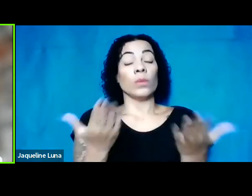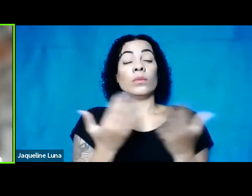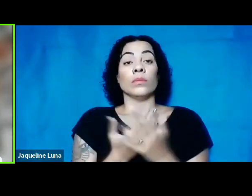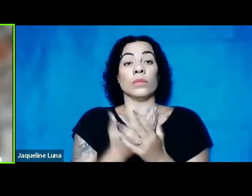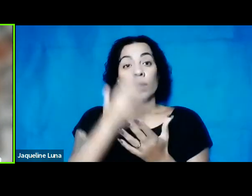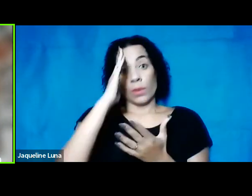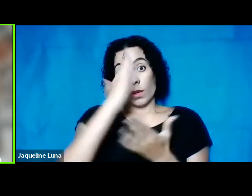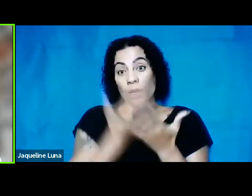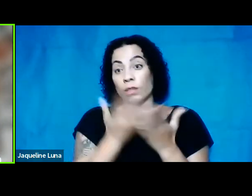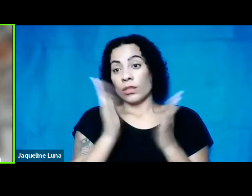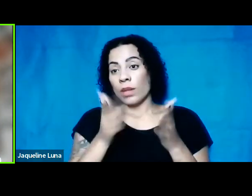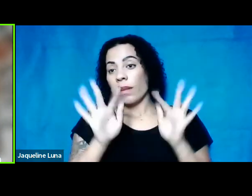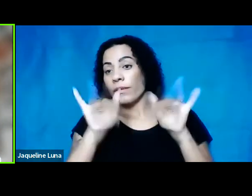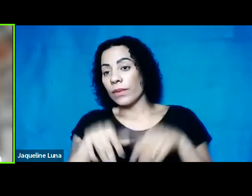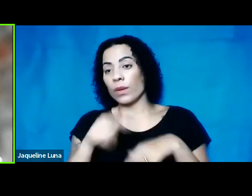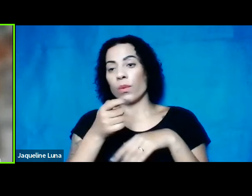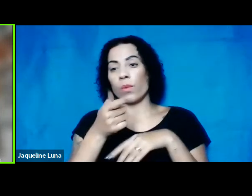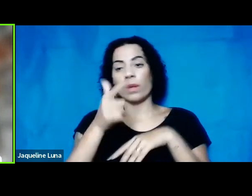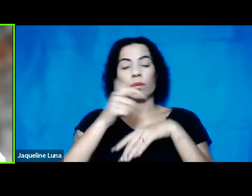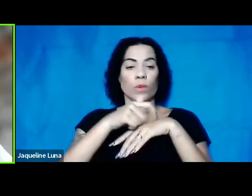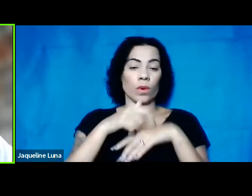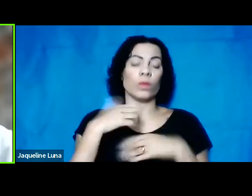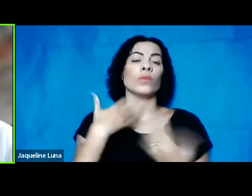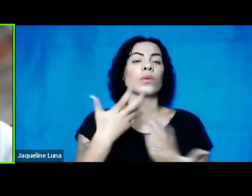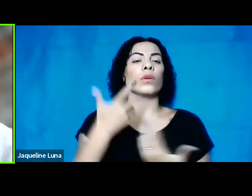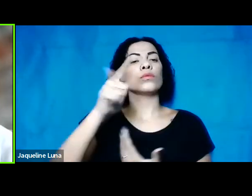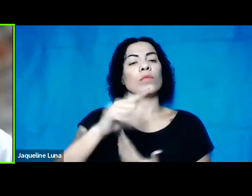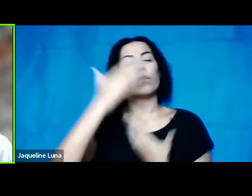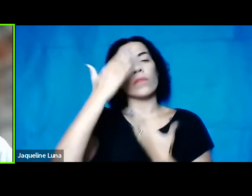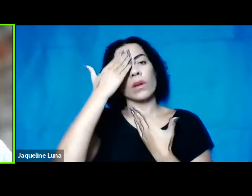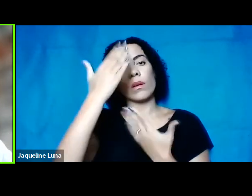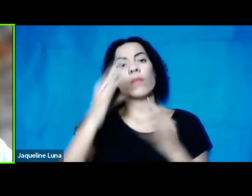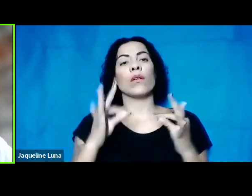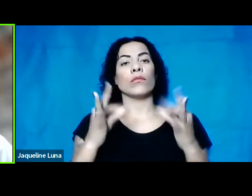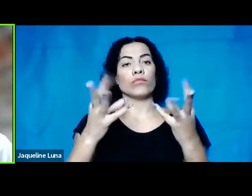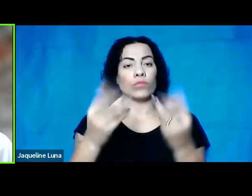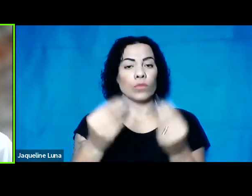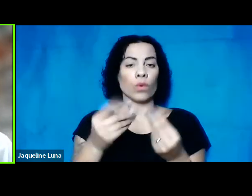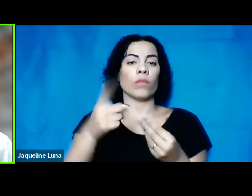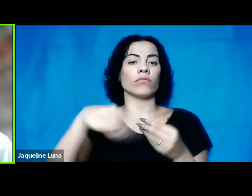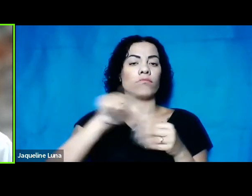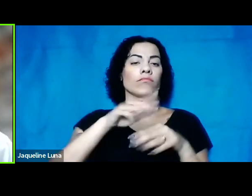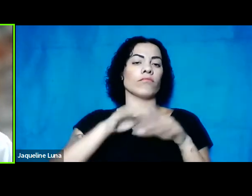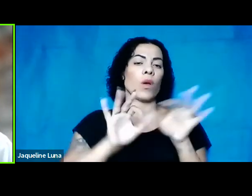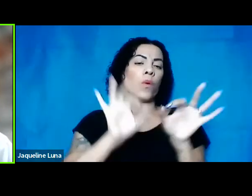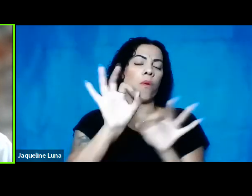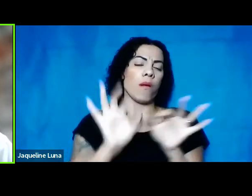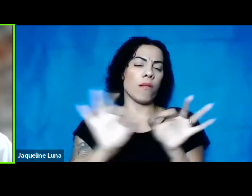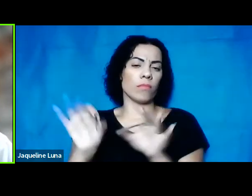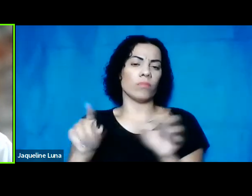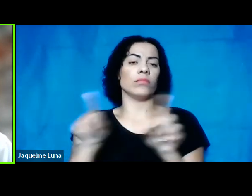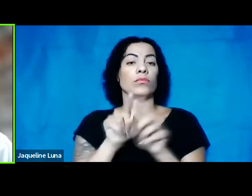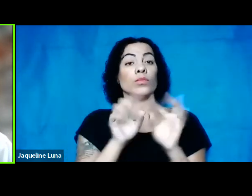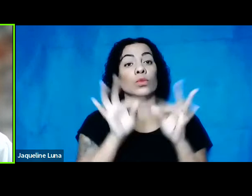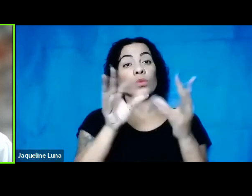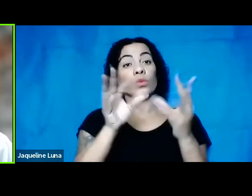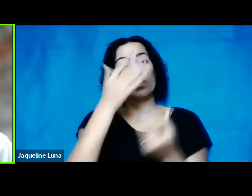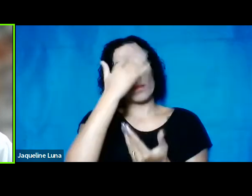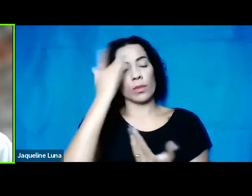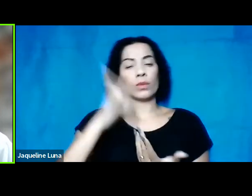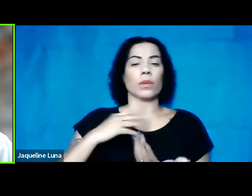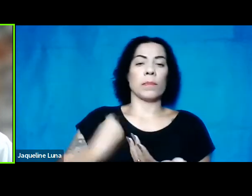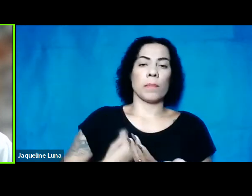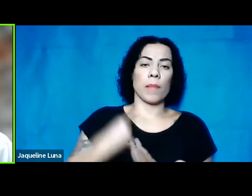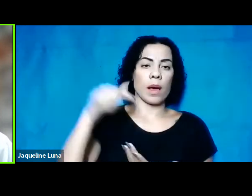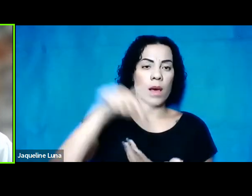acredito que a gente está chegando no final. Eu queria novamente agradecer a todos que organizaram, aos colegas que estão participando aqui do fórum,